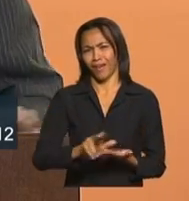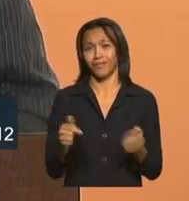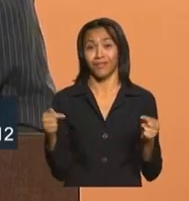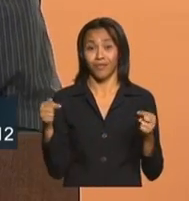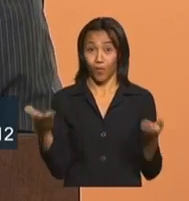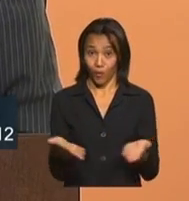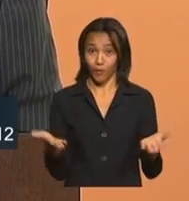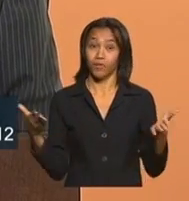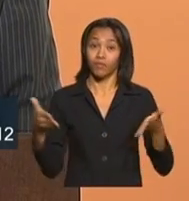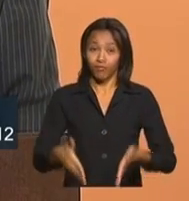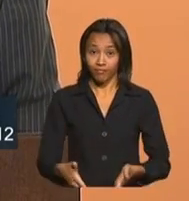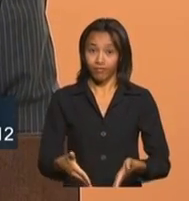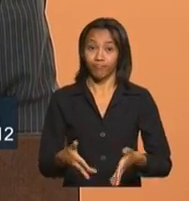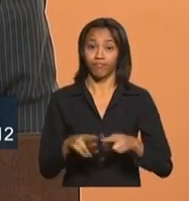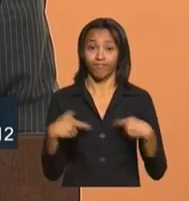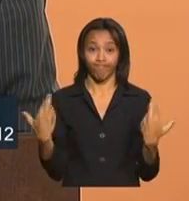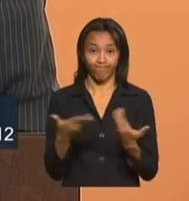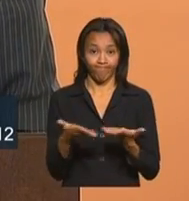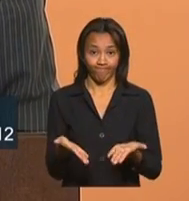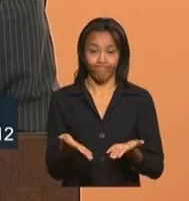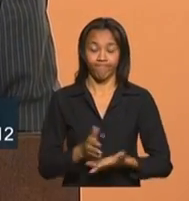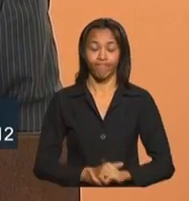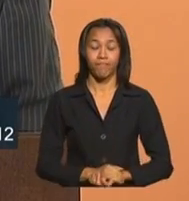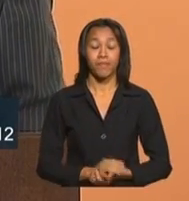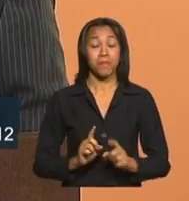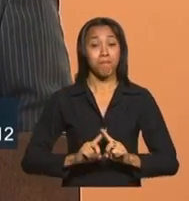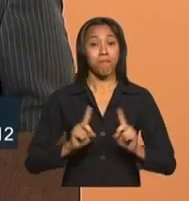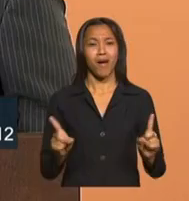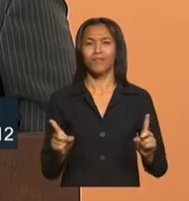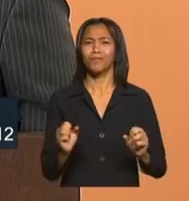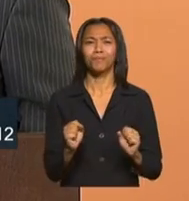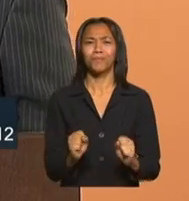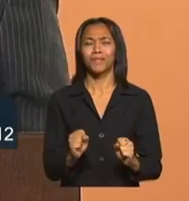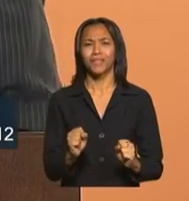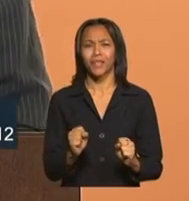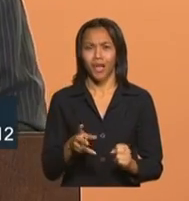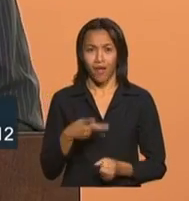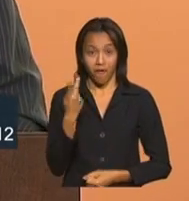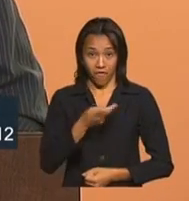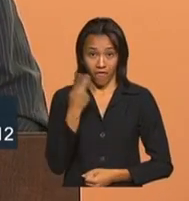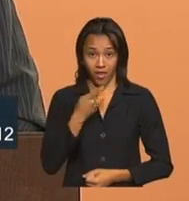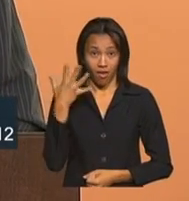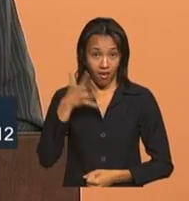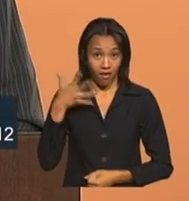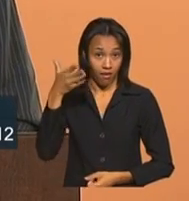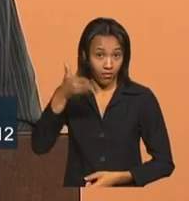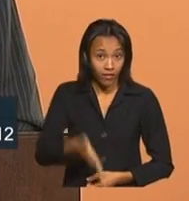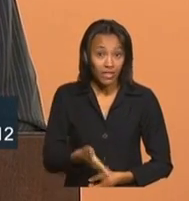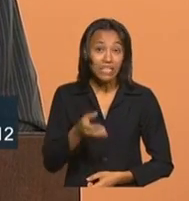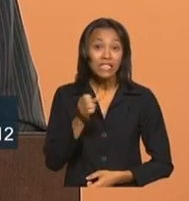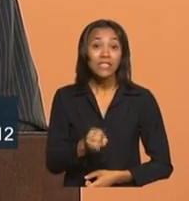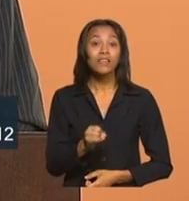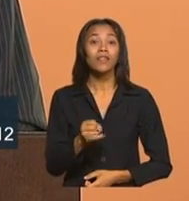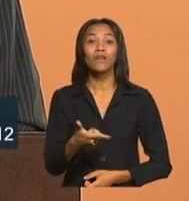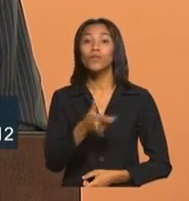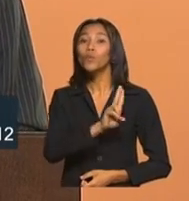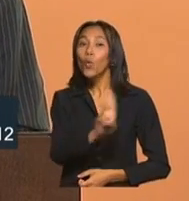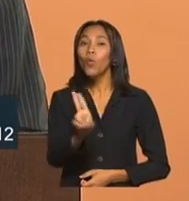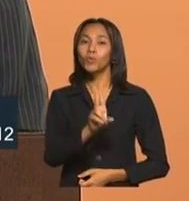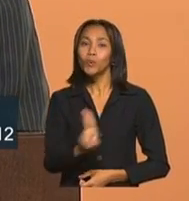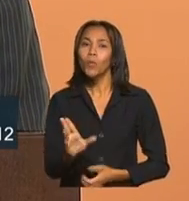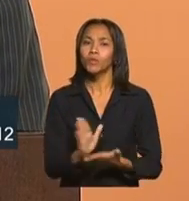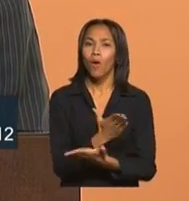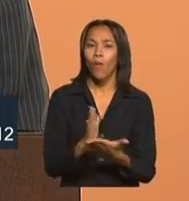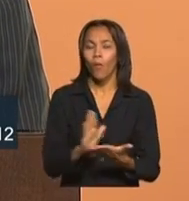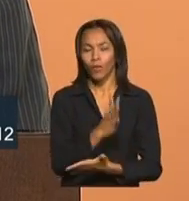aqui nesta cerimônia. Mas não poderia começar essas breves palavras sem citar os nomes de